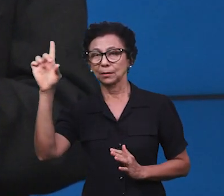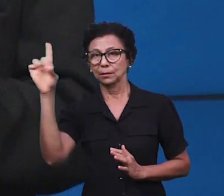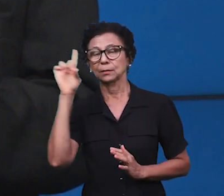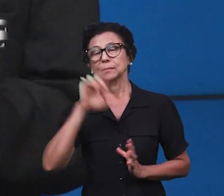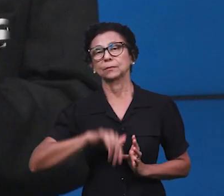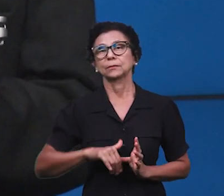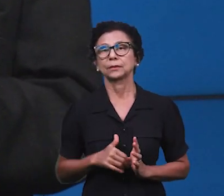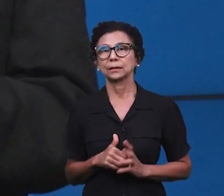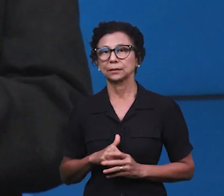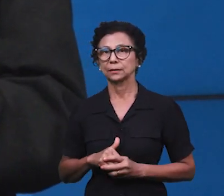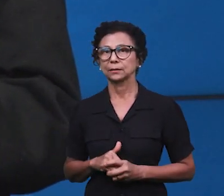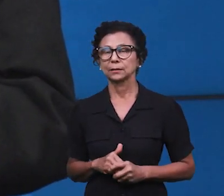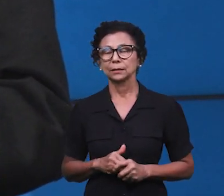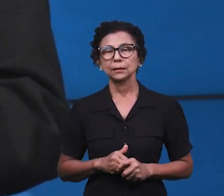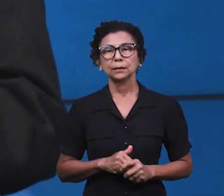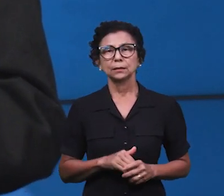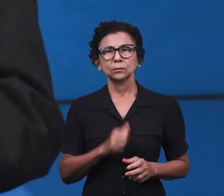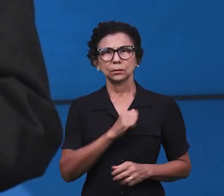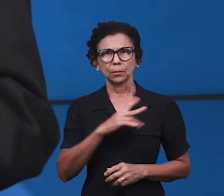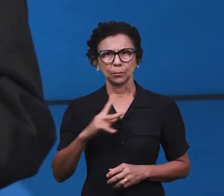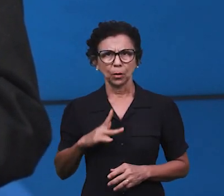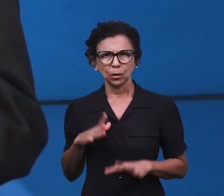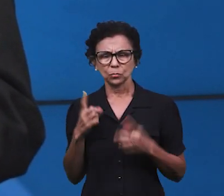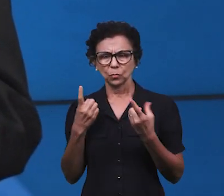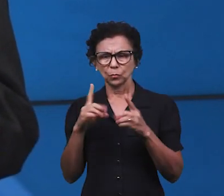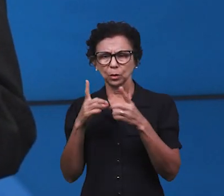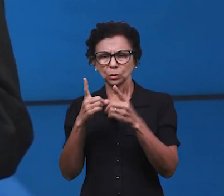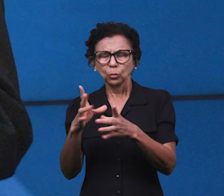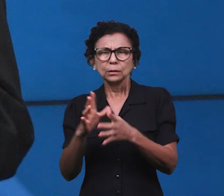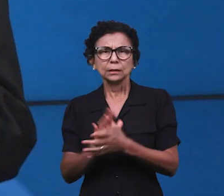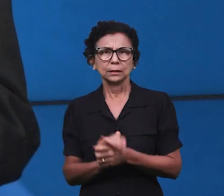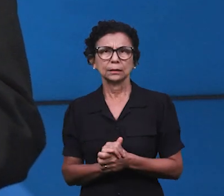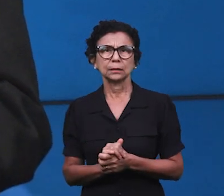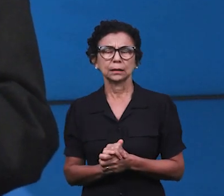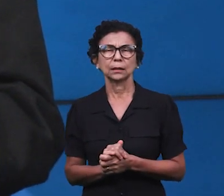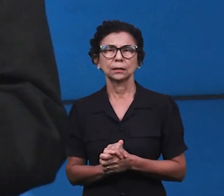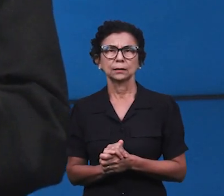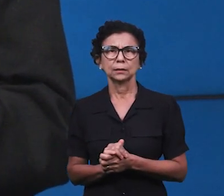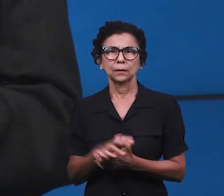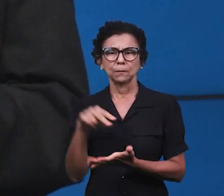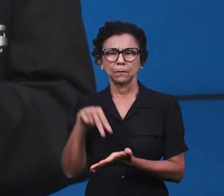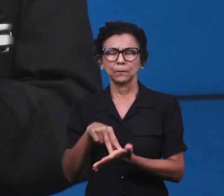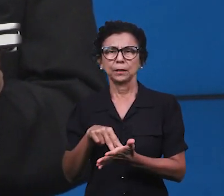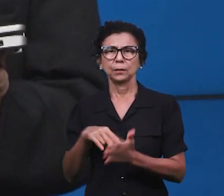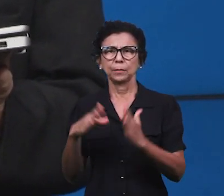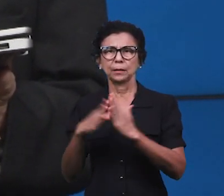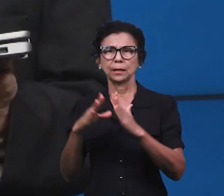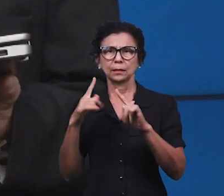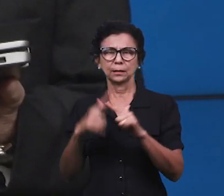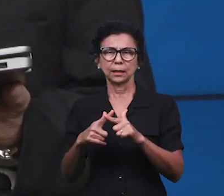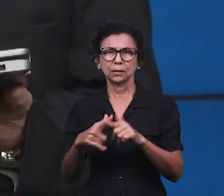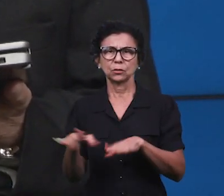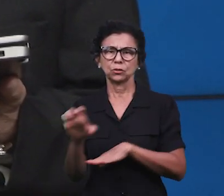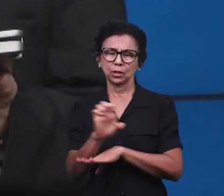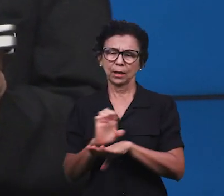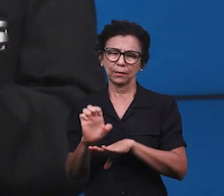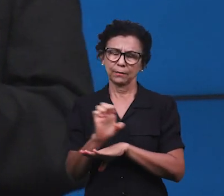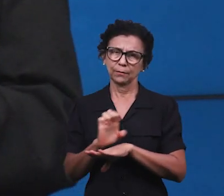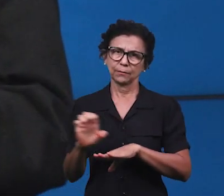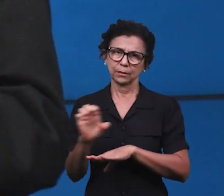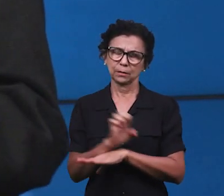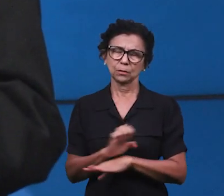a doutrina estabelecida no meio da igreja, o que caracterizou a igreja de Éfeso. E o recurso usado foi